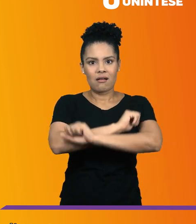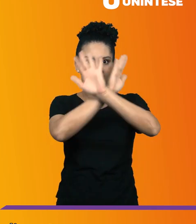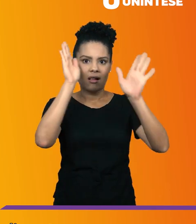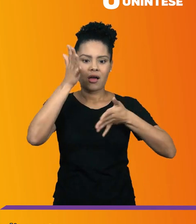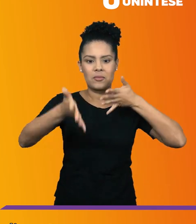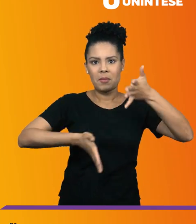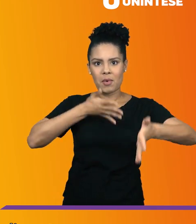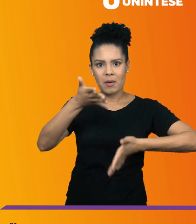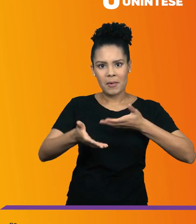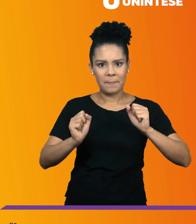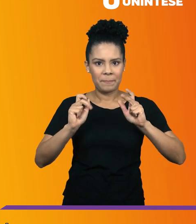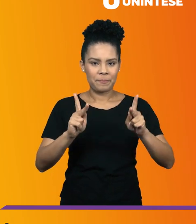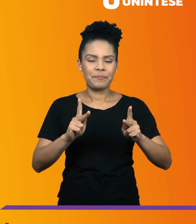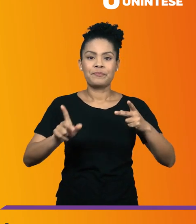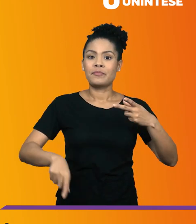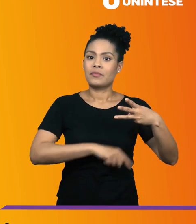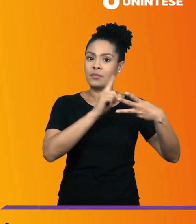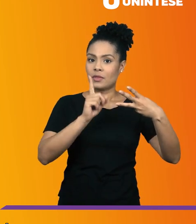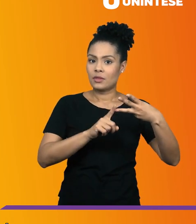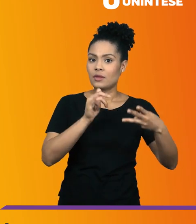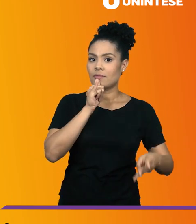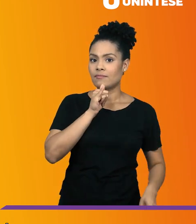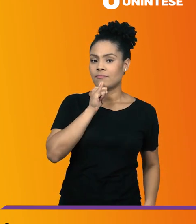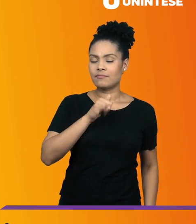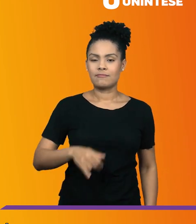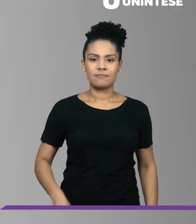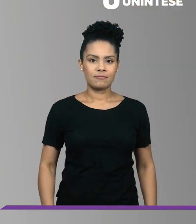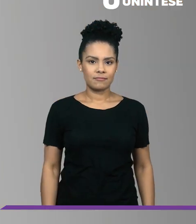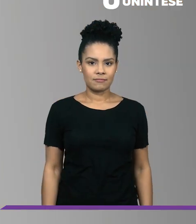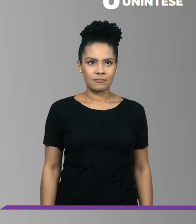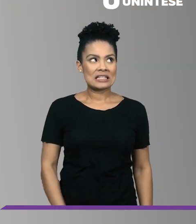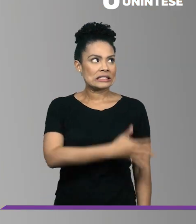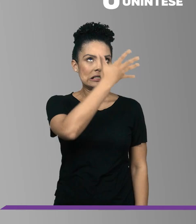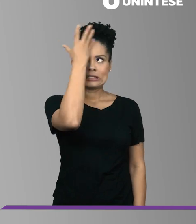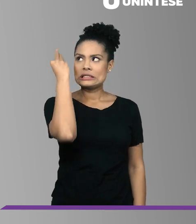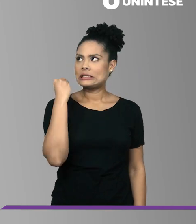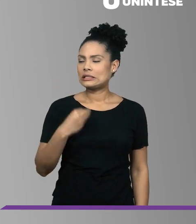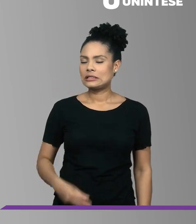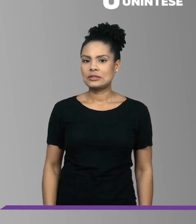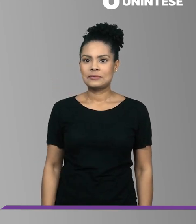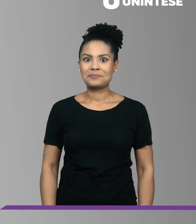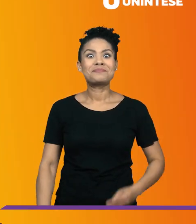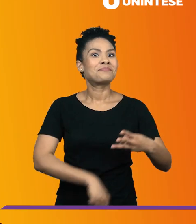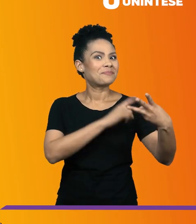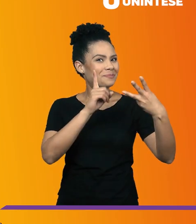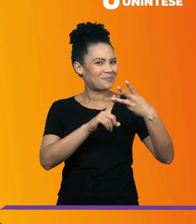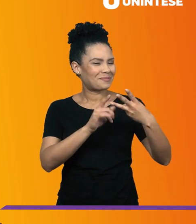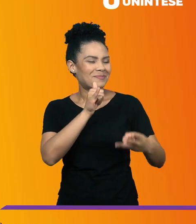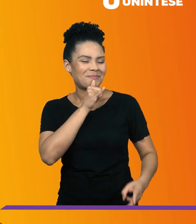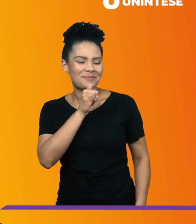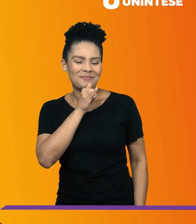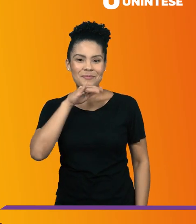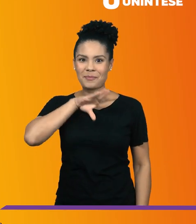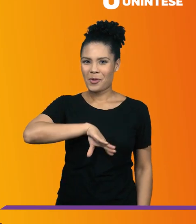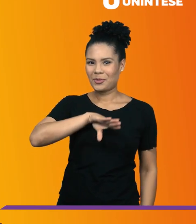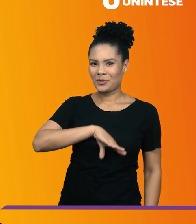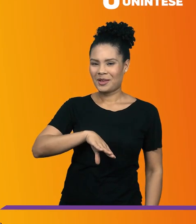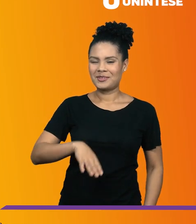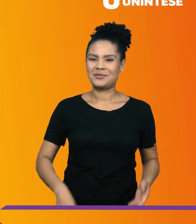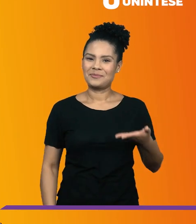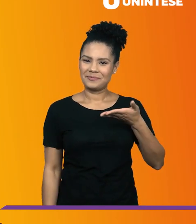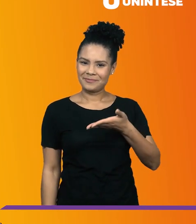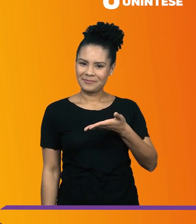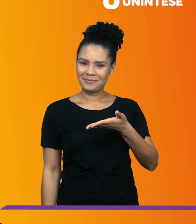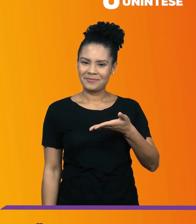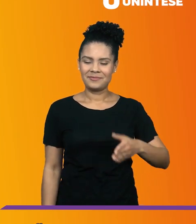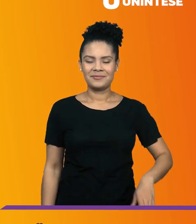daquilo que está sendo sinalizado. O nosso terceiro exemplo em